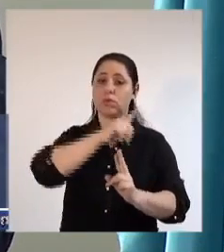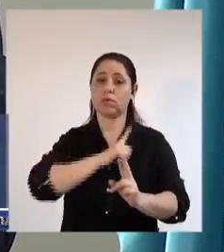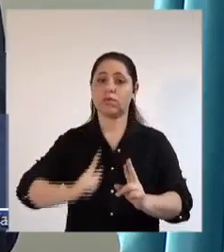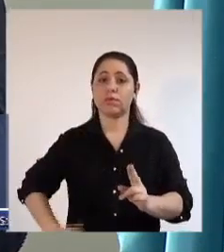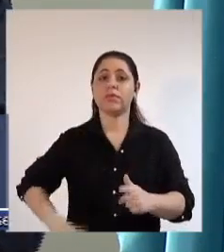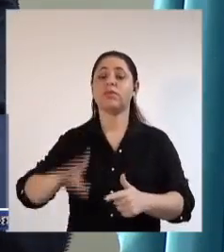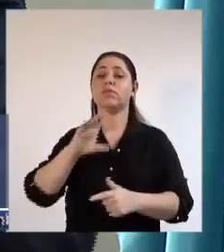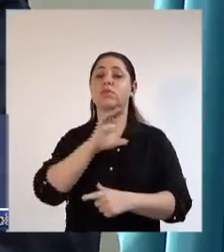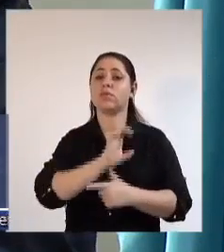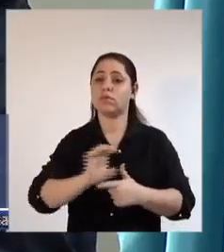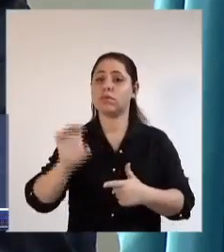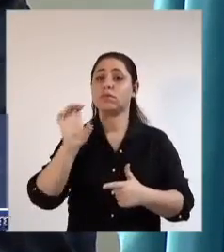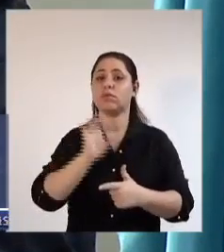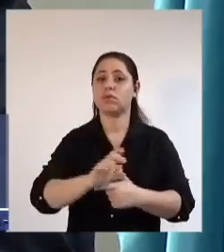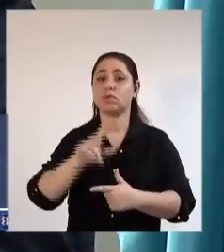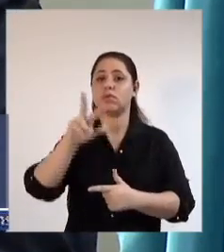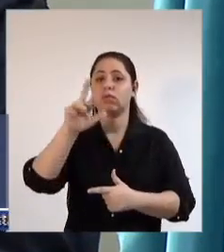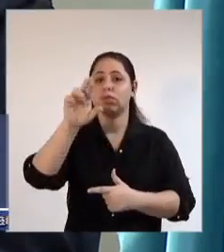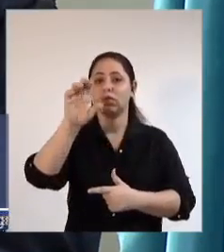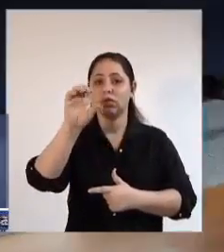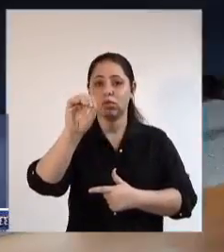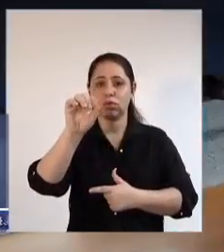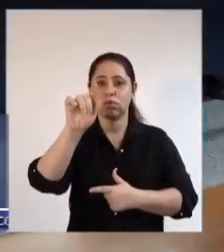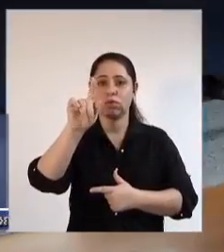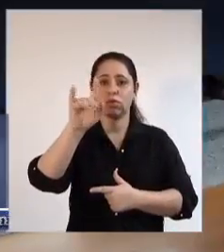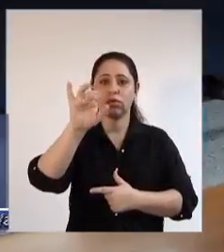do estado rogério beretta